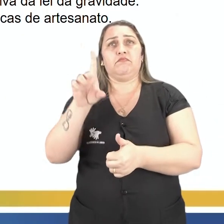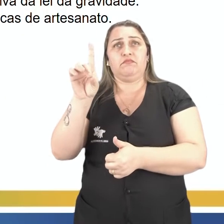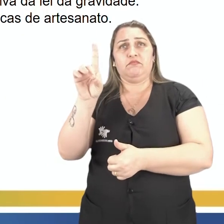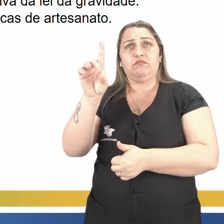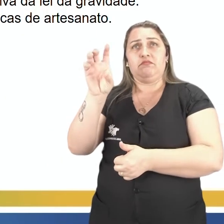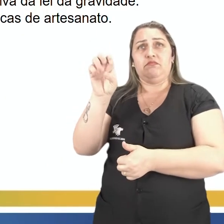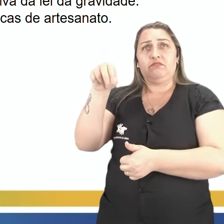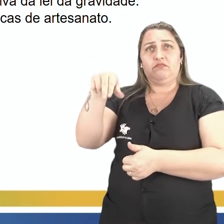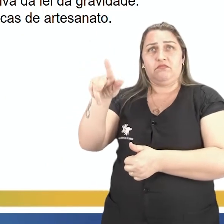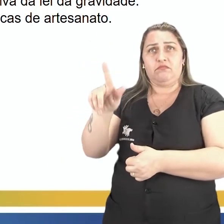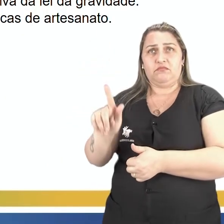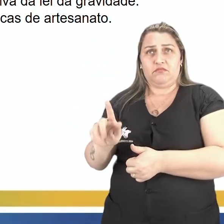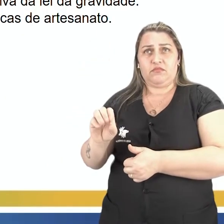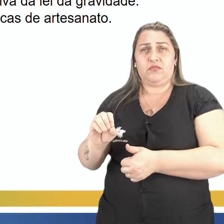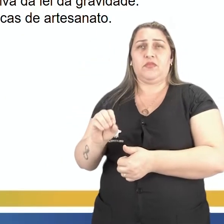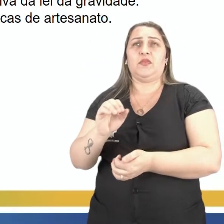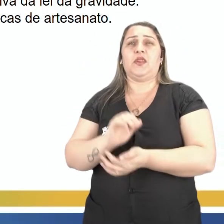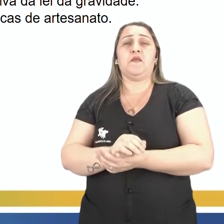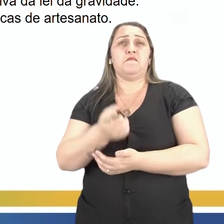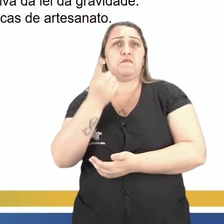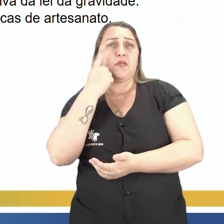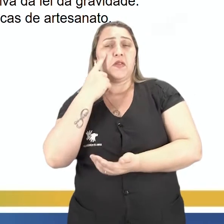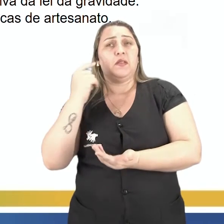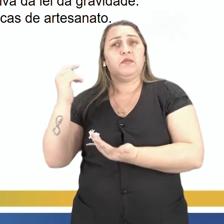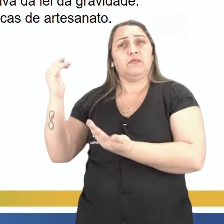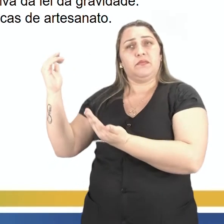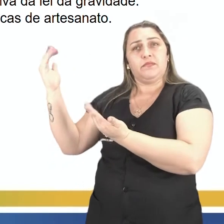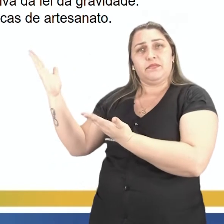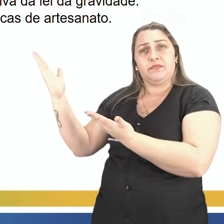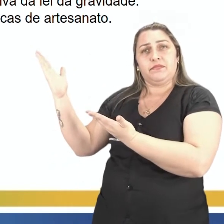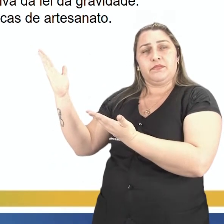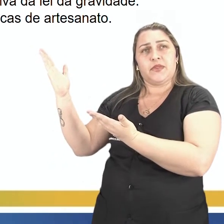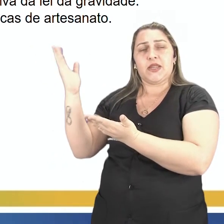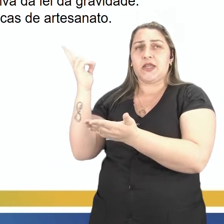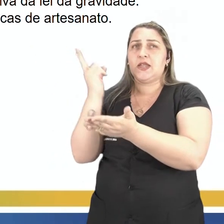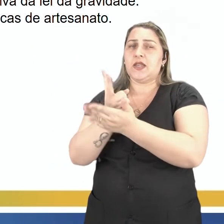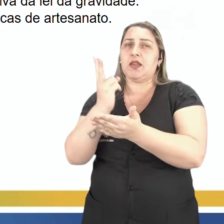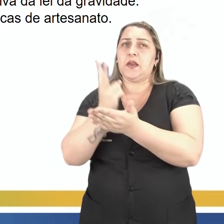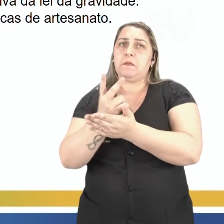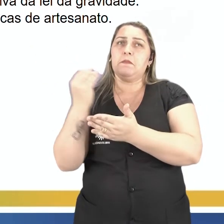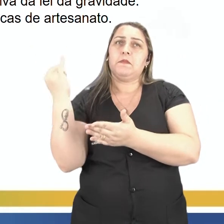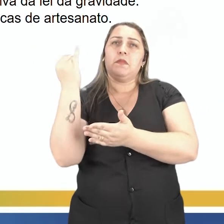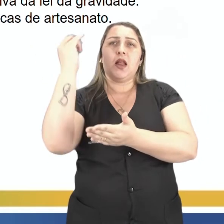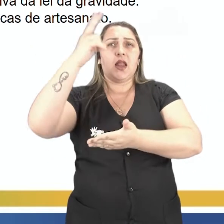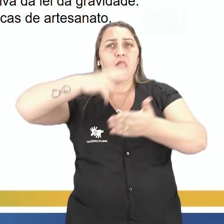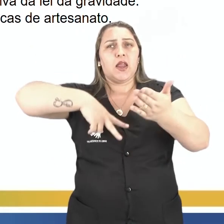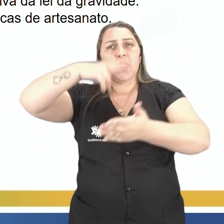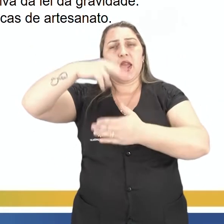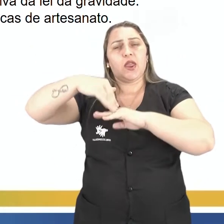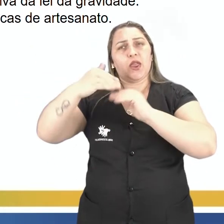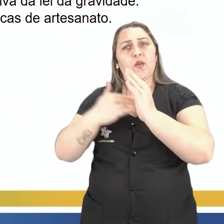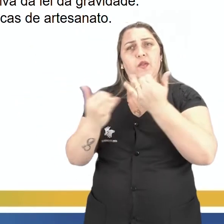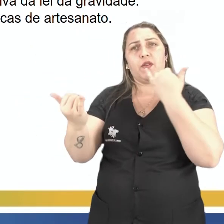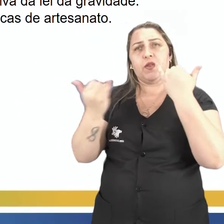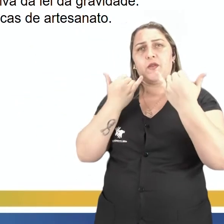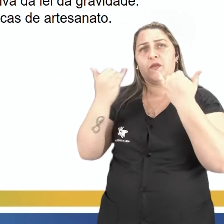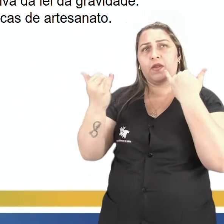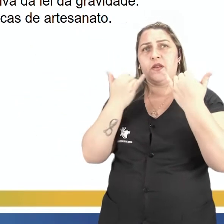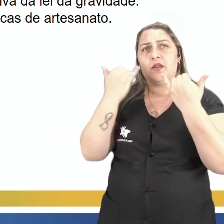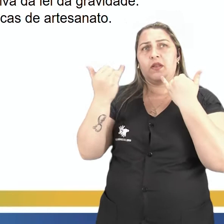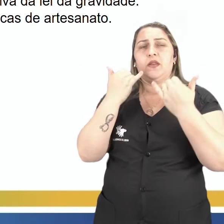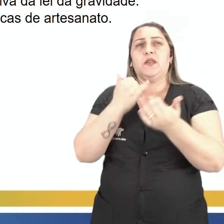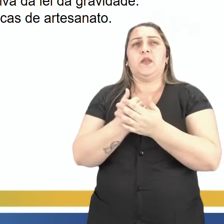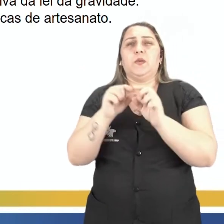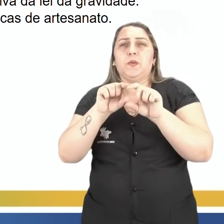né? Temos aqui, observem essa obra de arte, é sempre interessante que a gente leia todas as informações do rodapé,